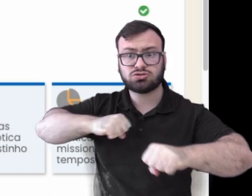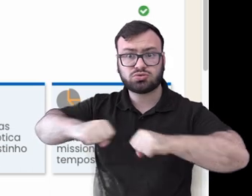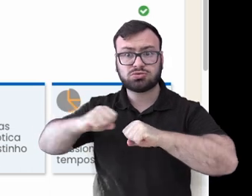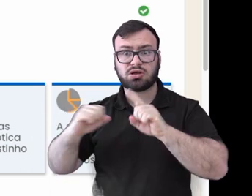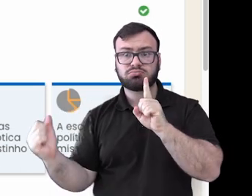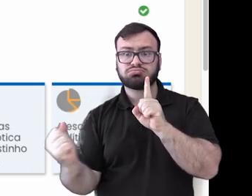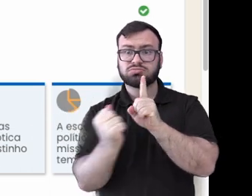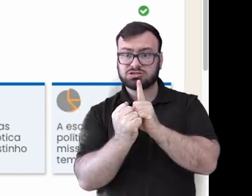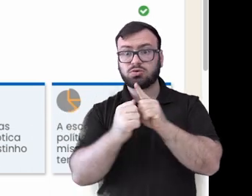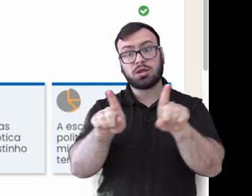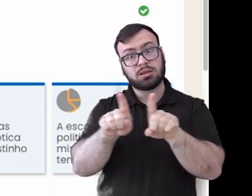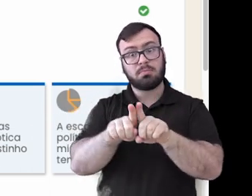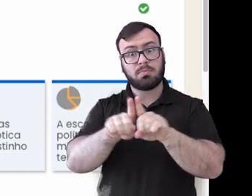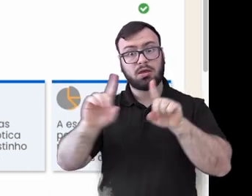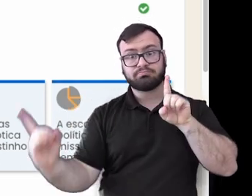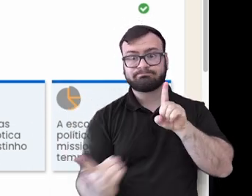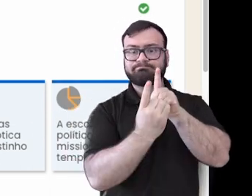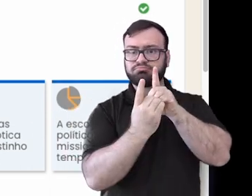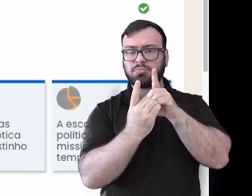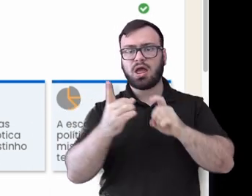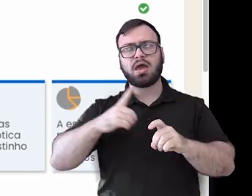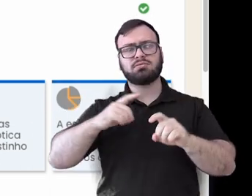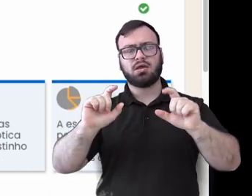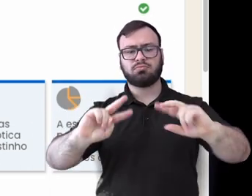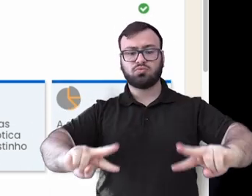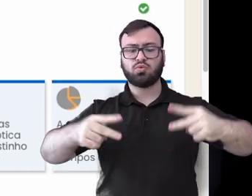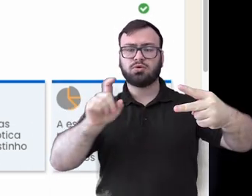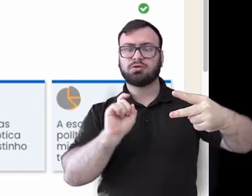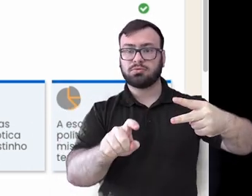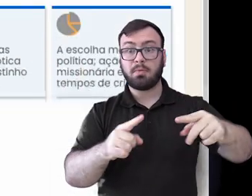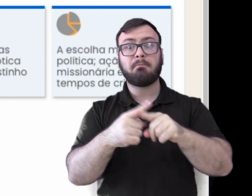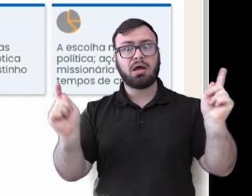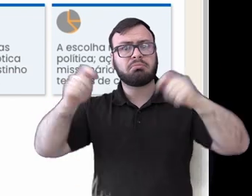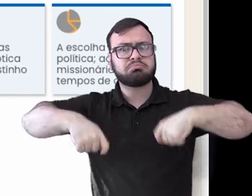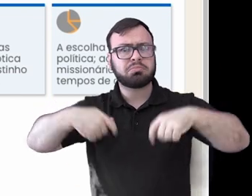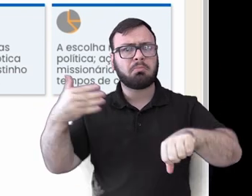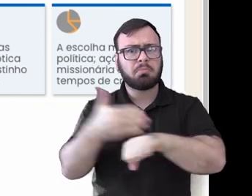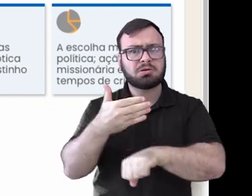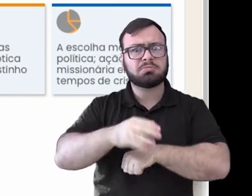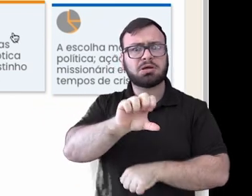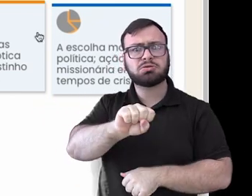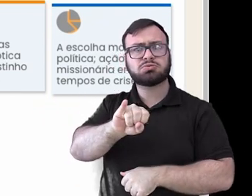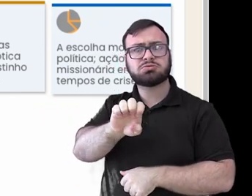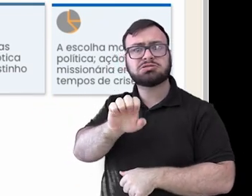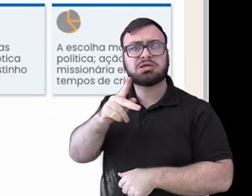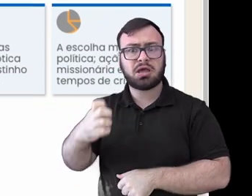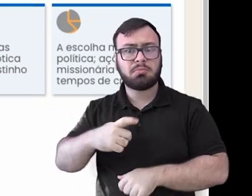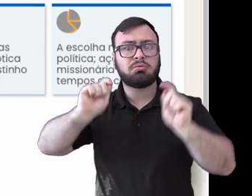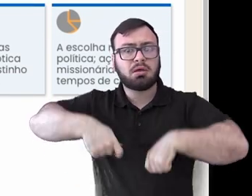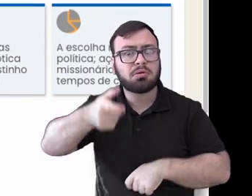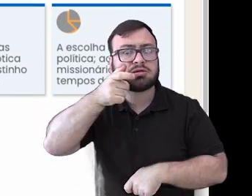síncronas e tempo real clique neste link Mas você já pode participar da CIEP assistindo aos